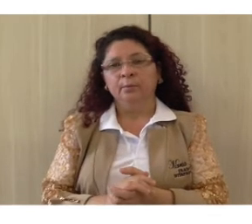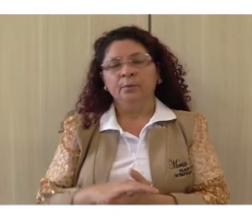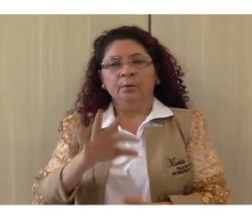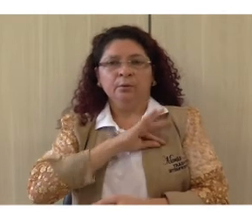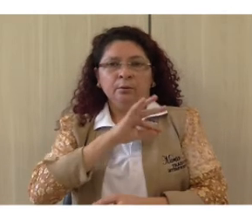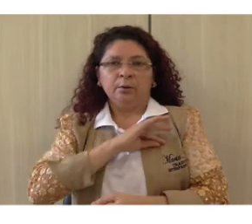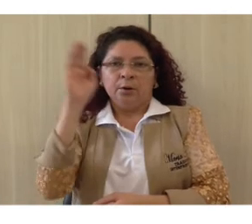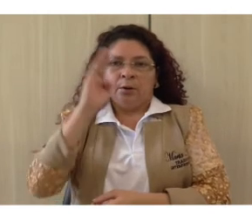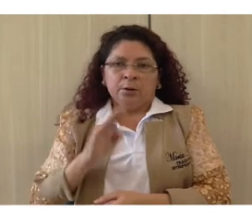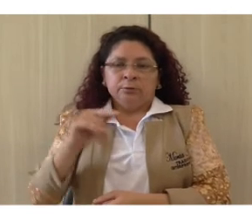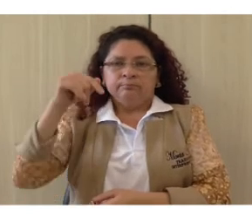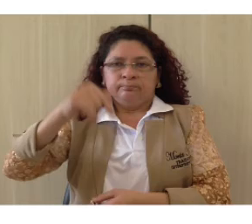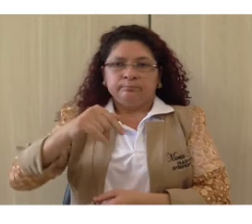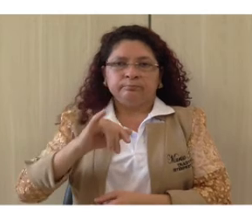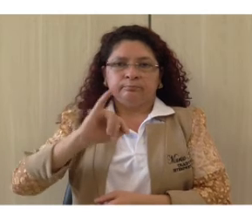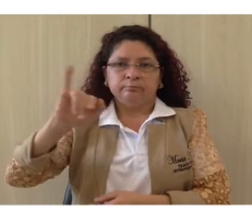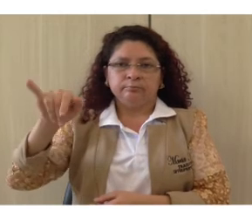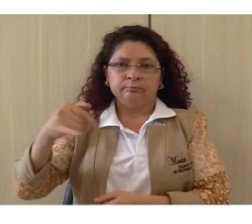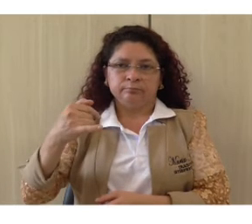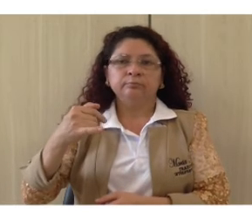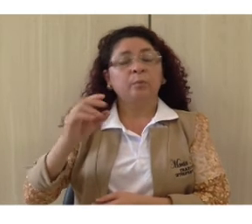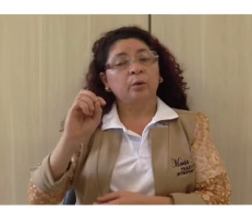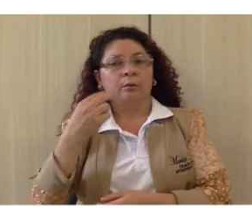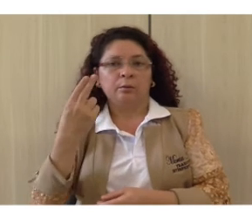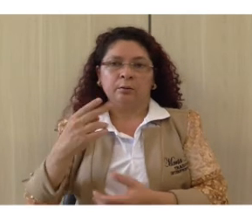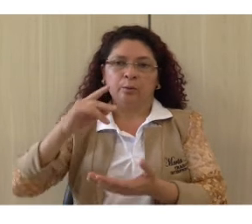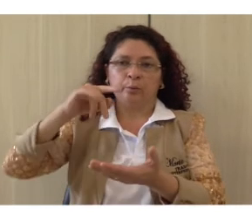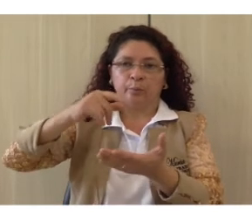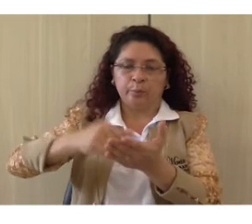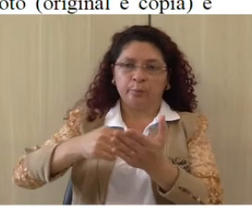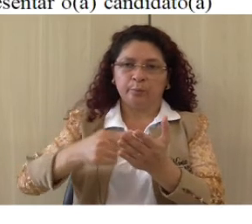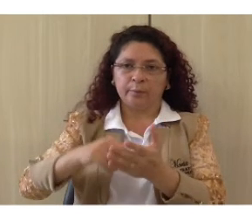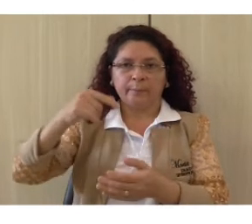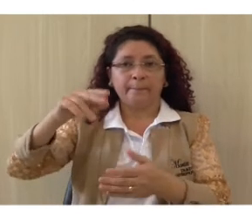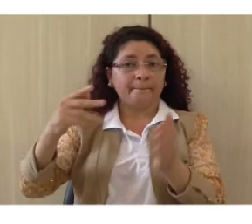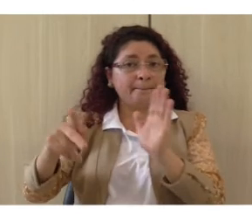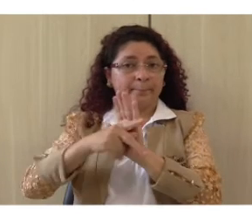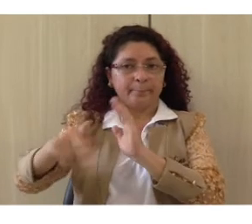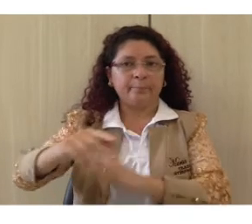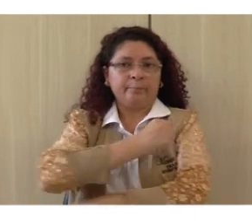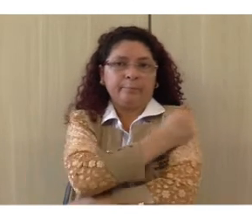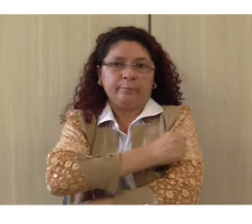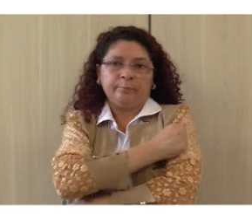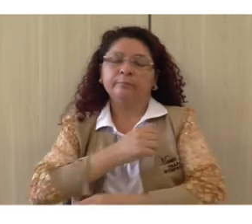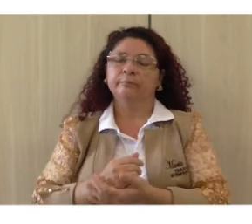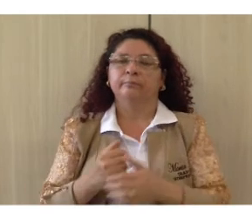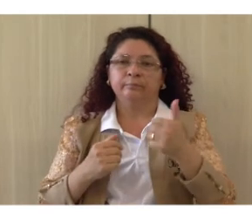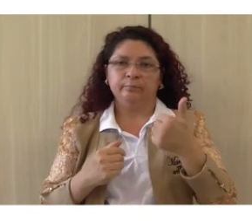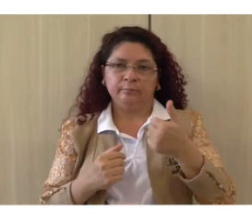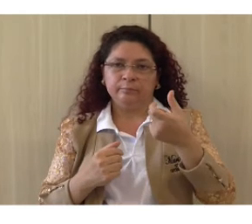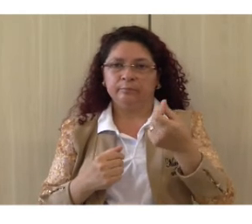Polícia Federal do Brasil. J. Passaporte com visto para estudante. Item